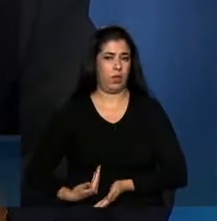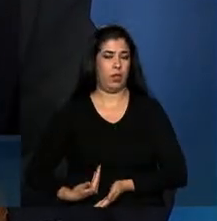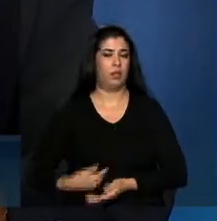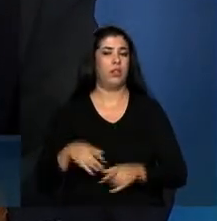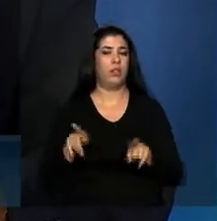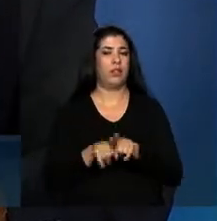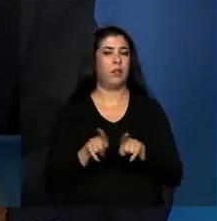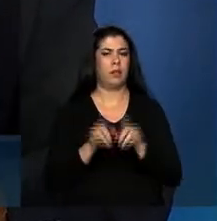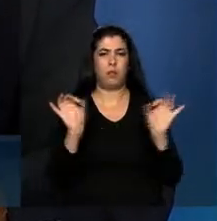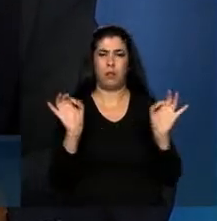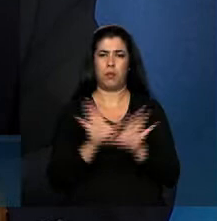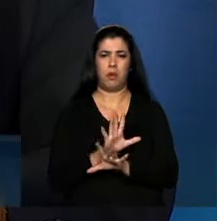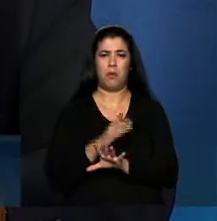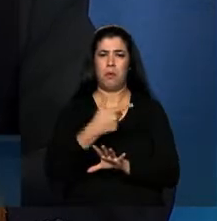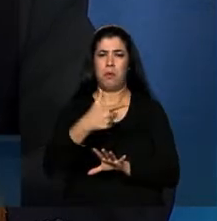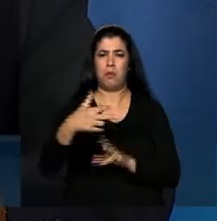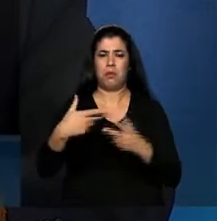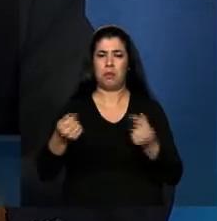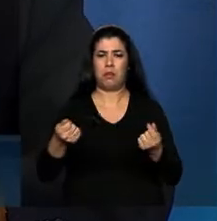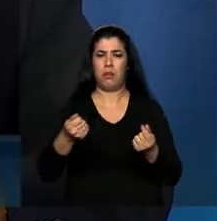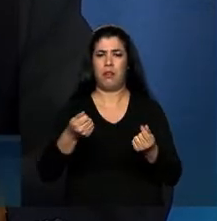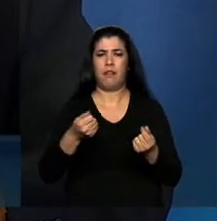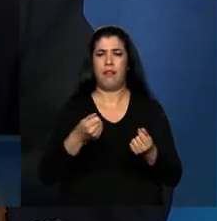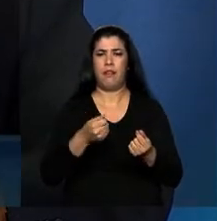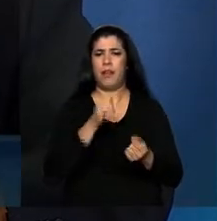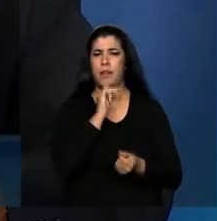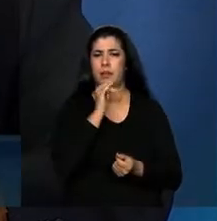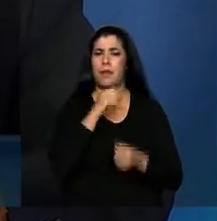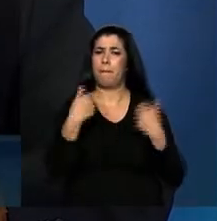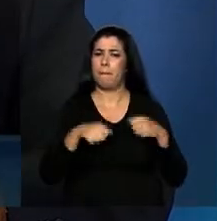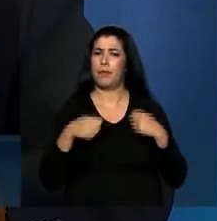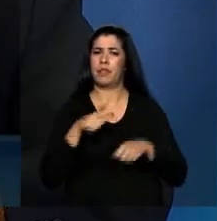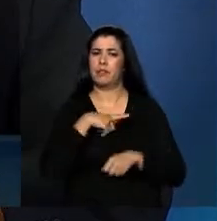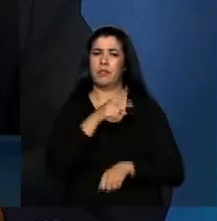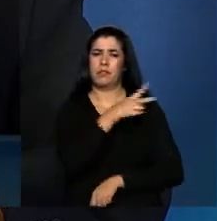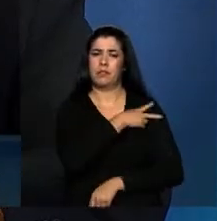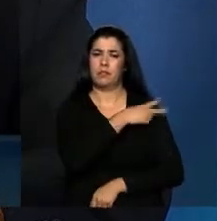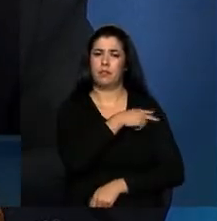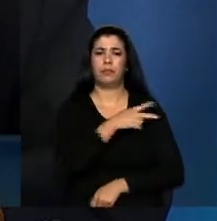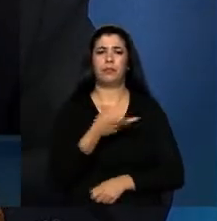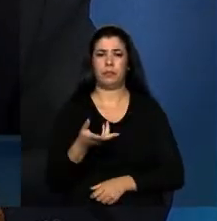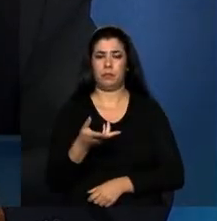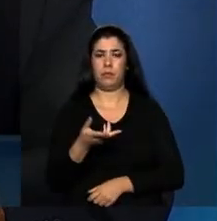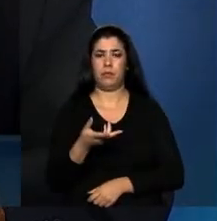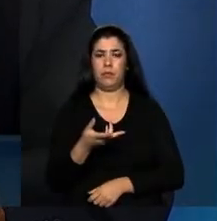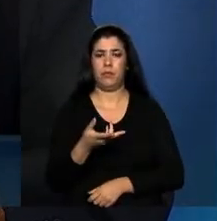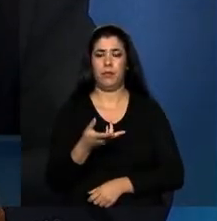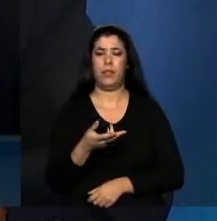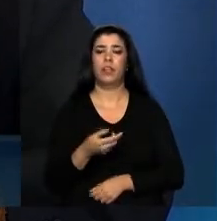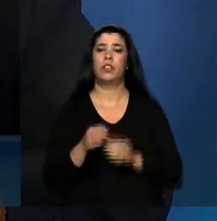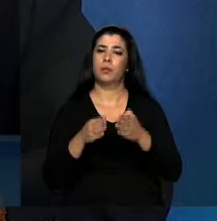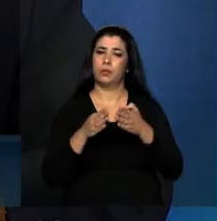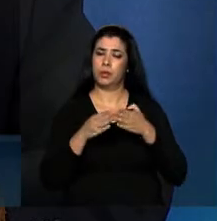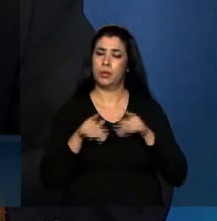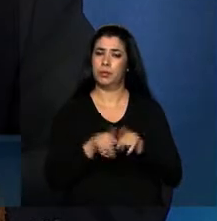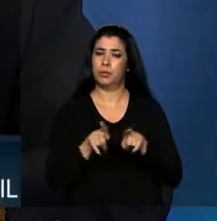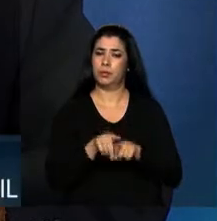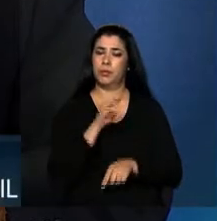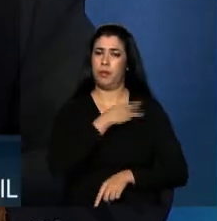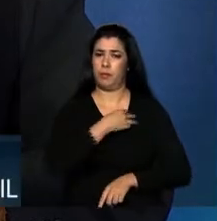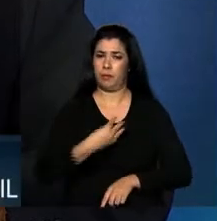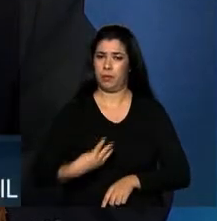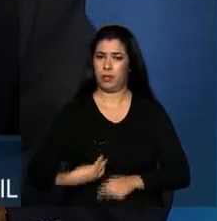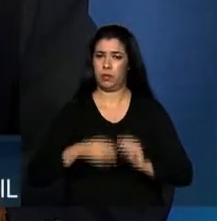da assistência técnica. Nós pedimos muito à presidenta e ao ministro nessa entrega para que o